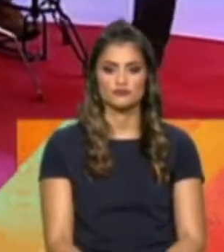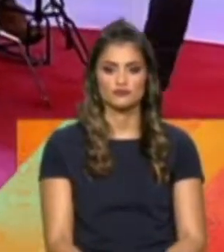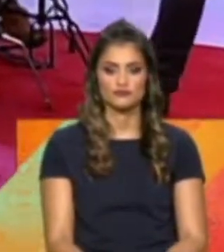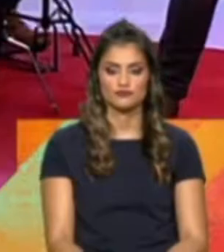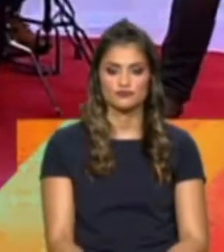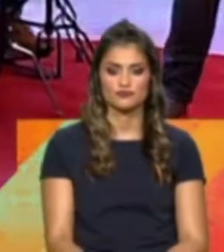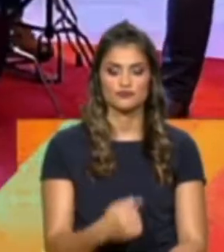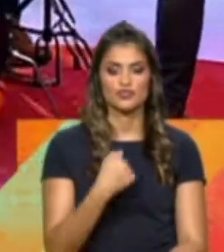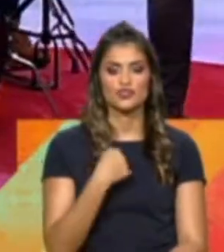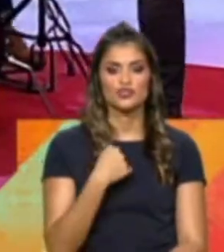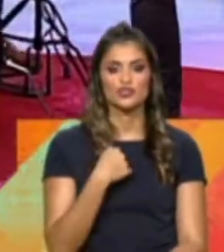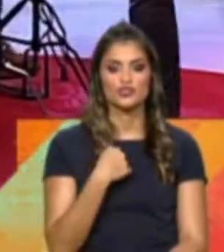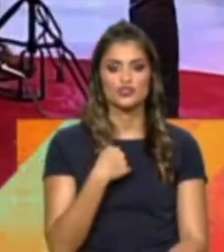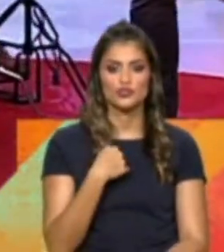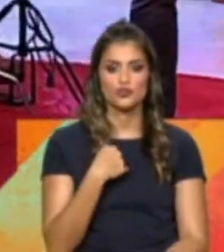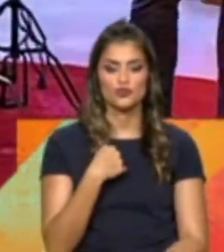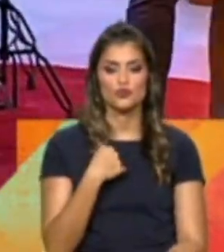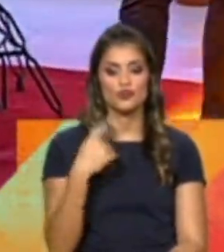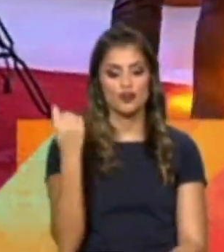não.